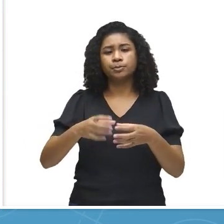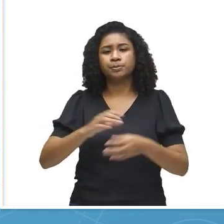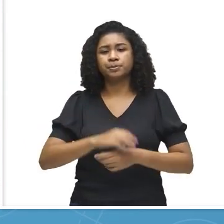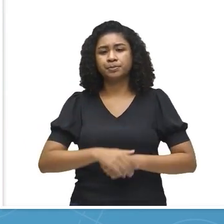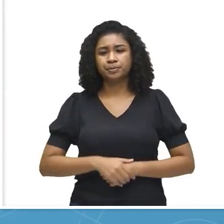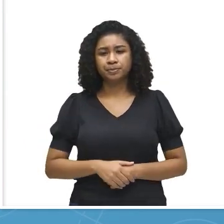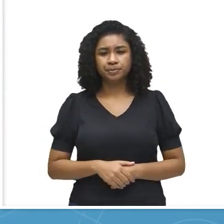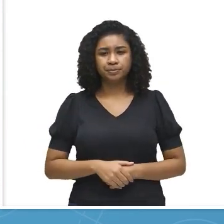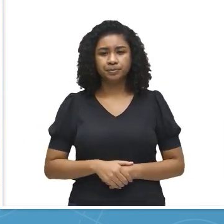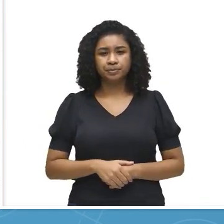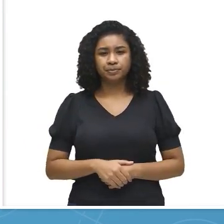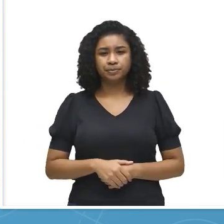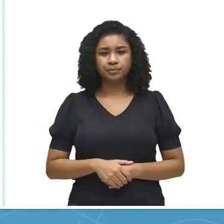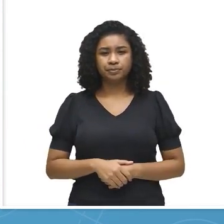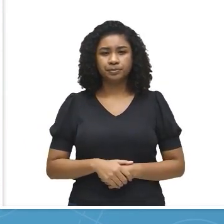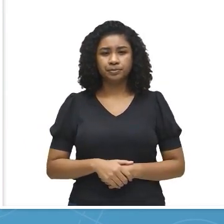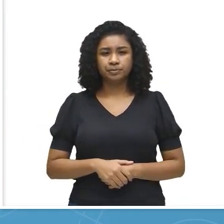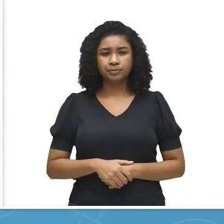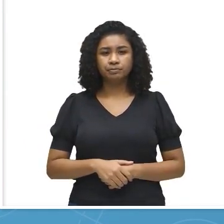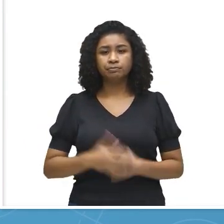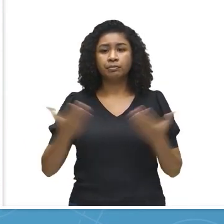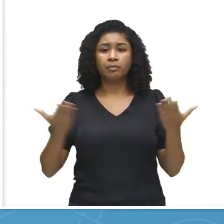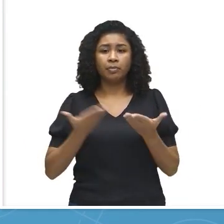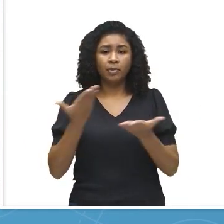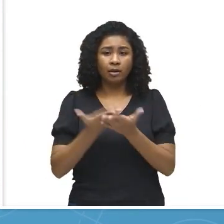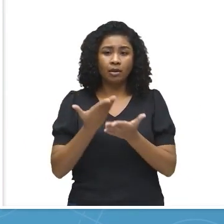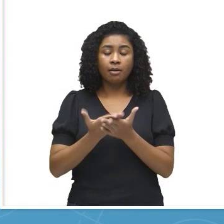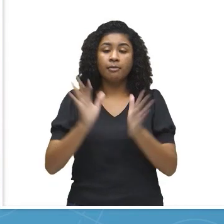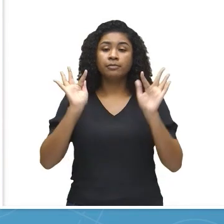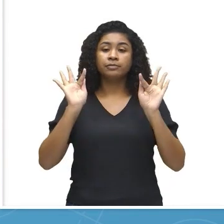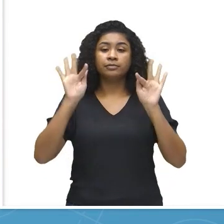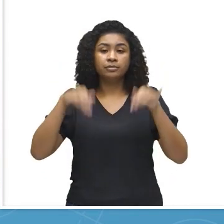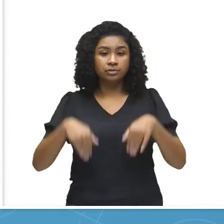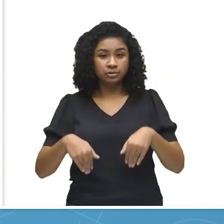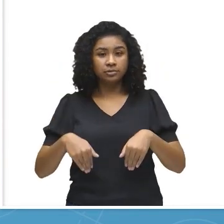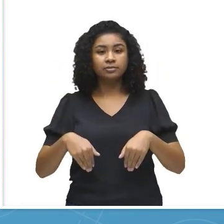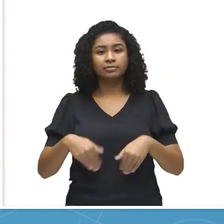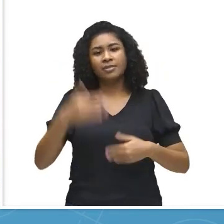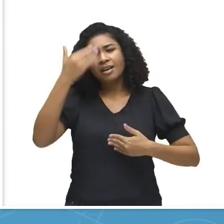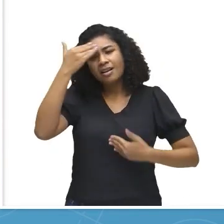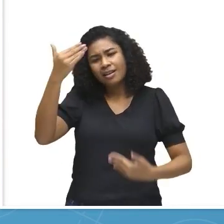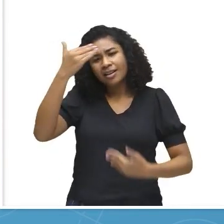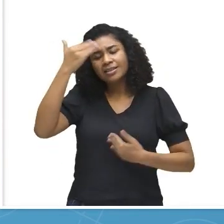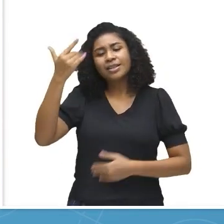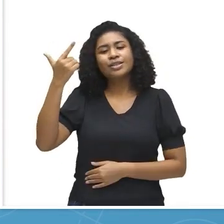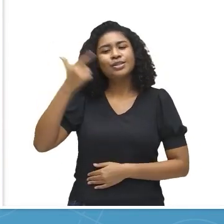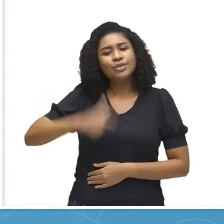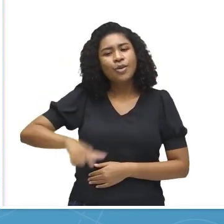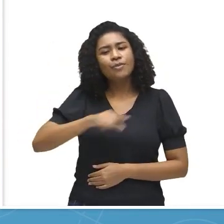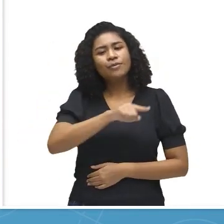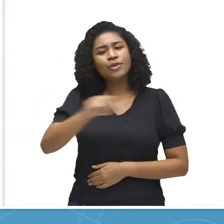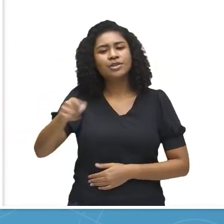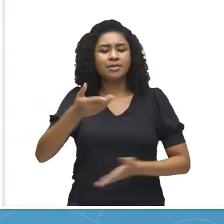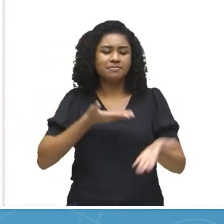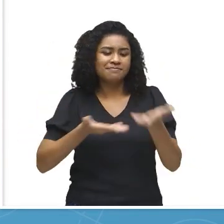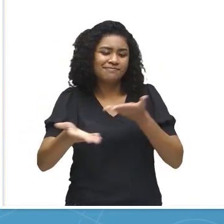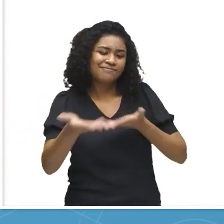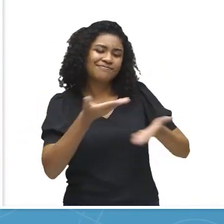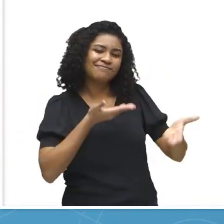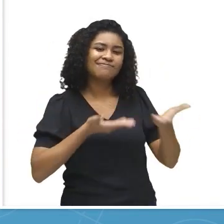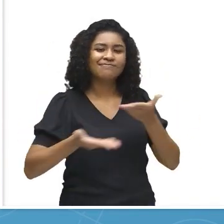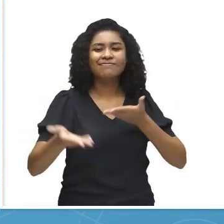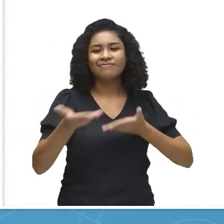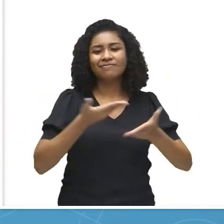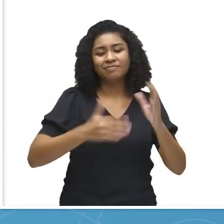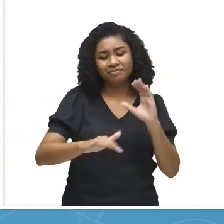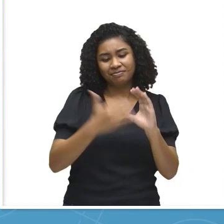inglês. Encerrando a aula de hoje, queria agradecer mais uma vez a participação de vocês.